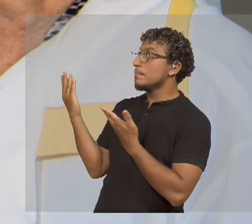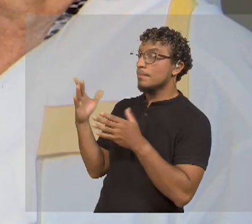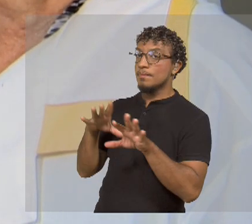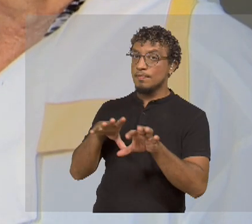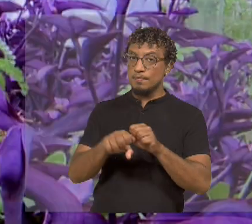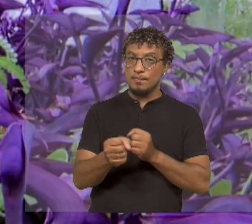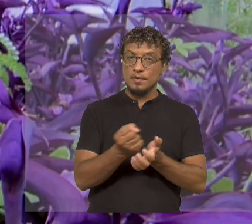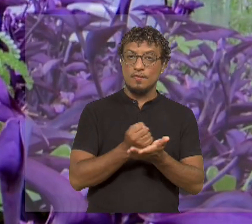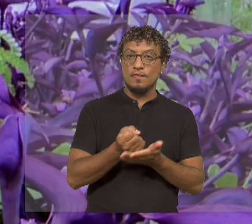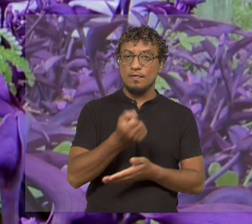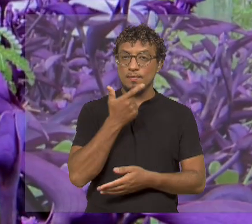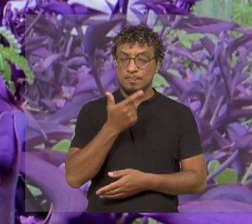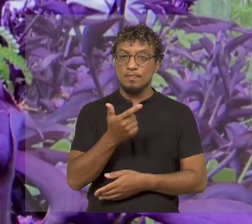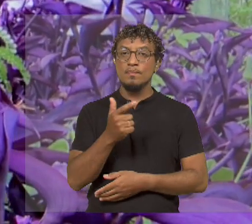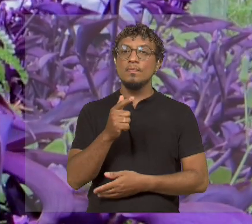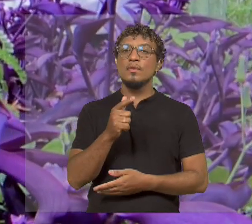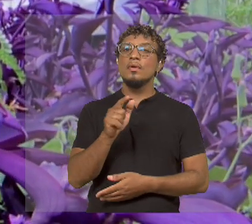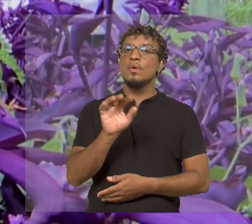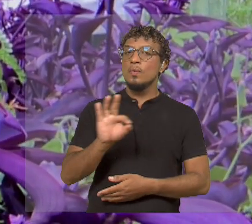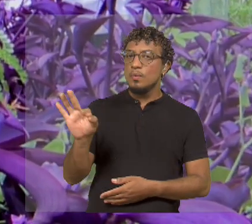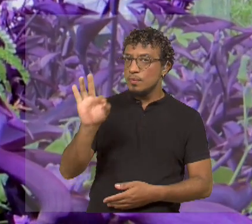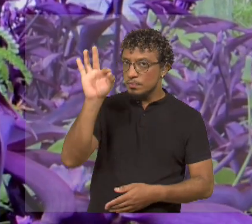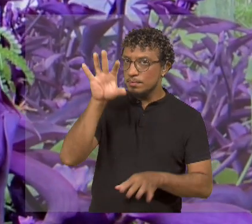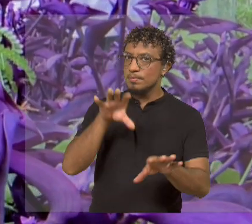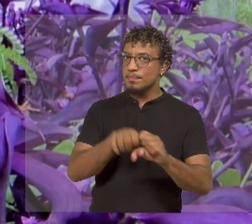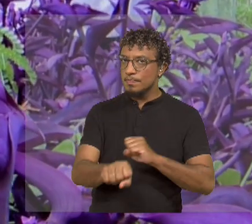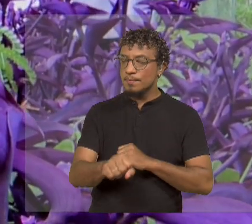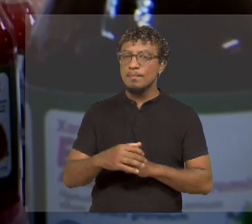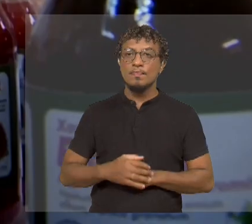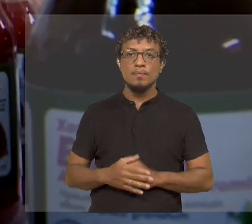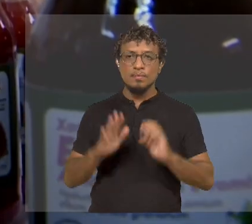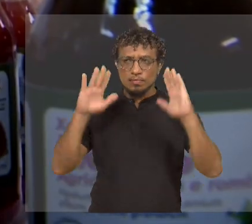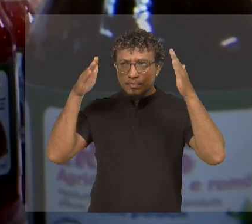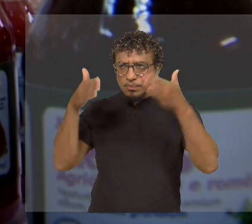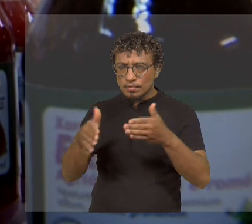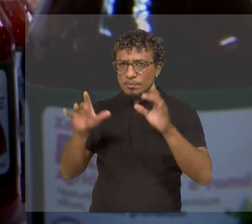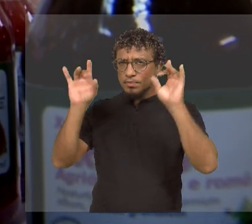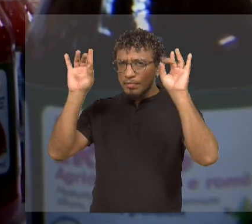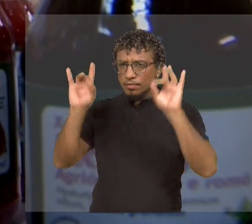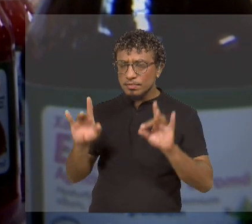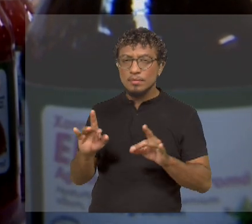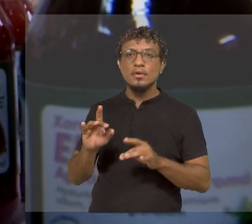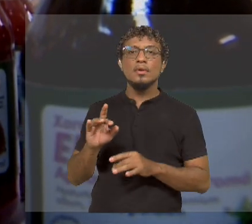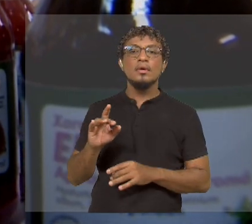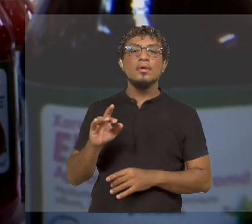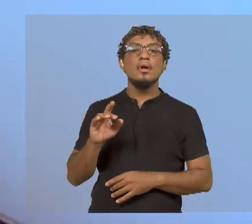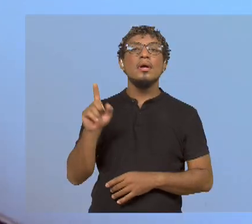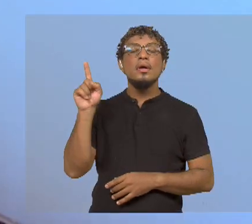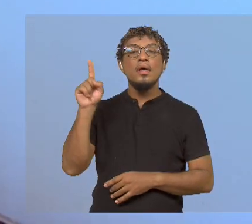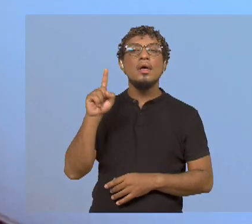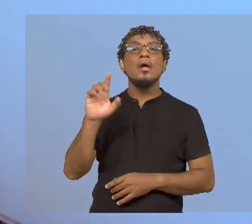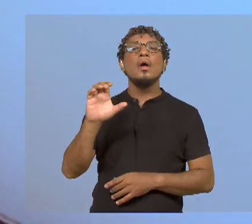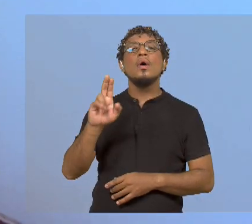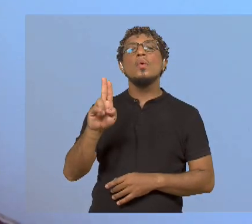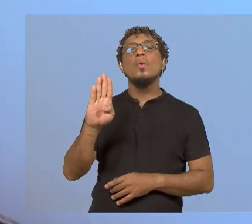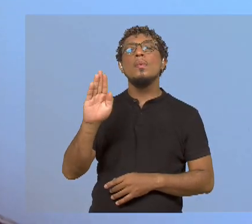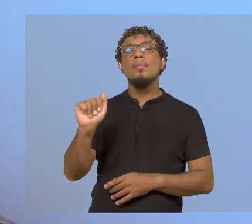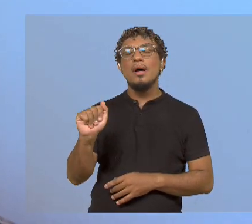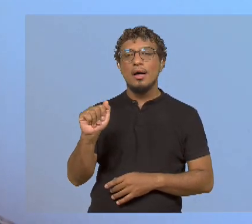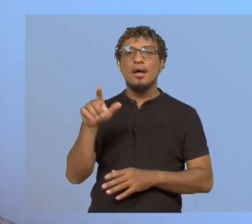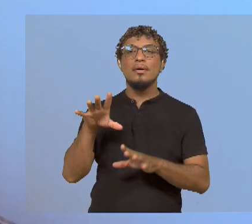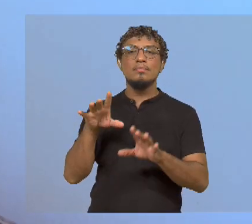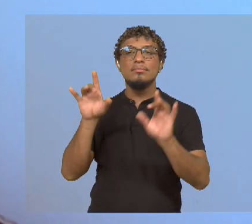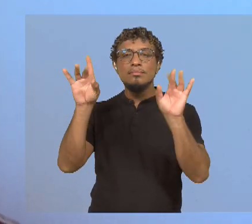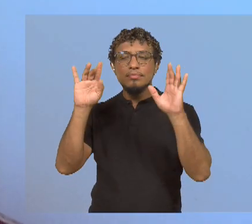em farmácia pela Universidade Federal do Maranhão. Se especializou em botânica na Universidade de Havana, em Cuba. Em São